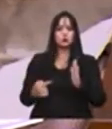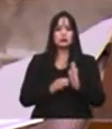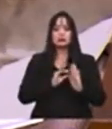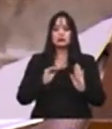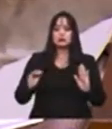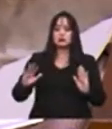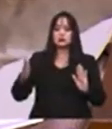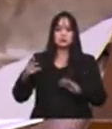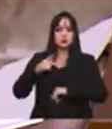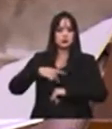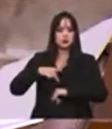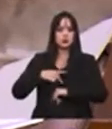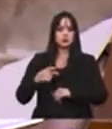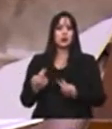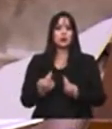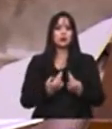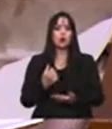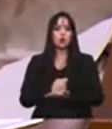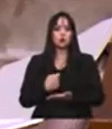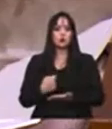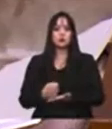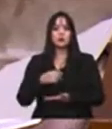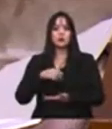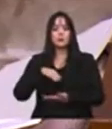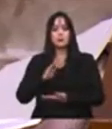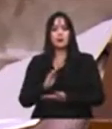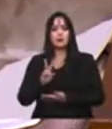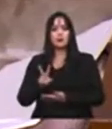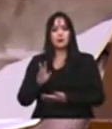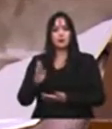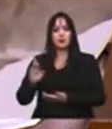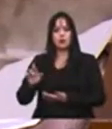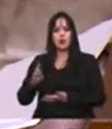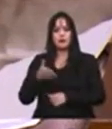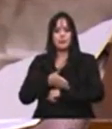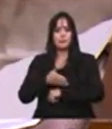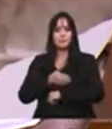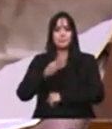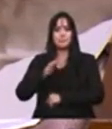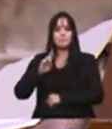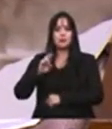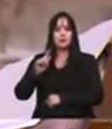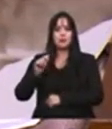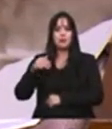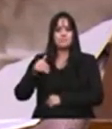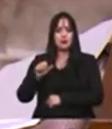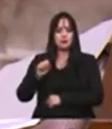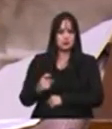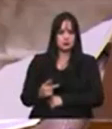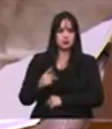transferência internacional relativa ao contrato DVBR, com a participação de Bergamaschi, comprovada pelo termo